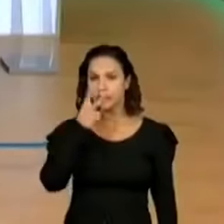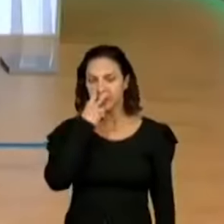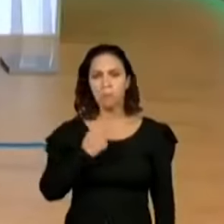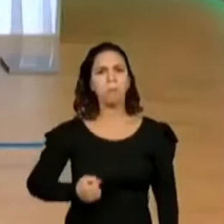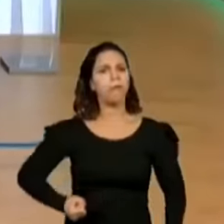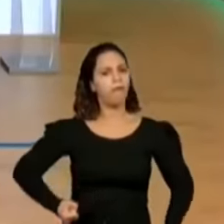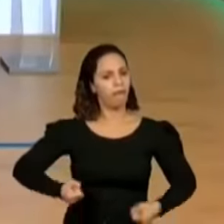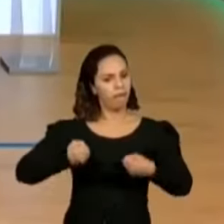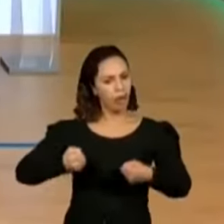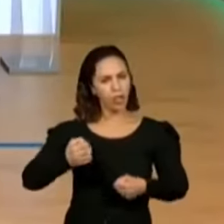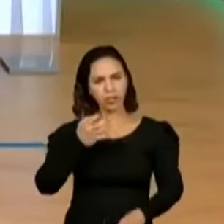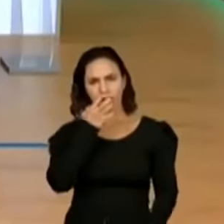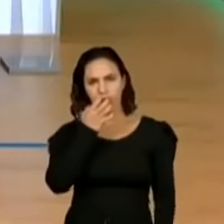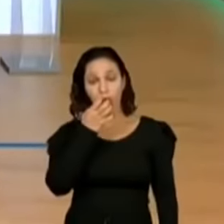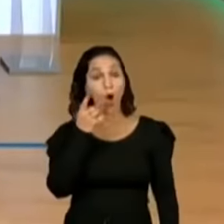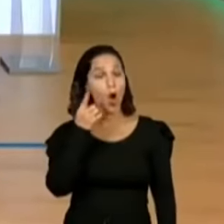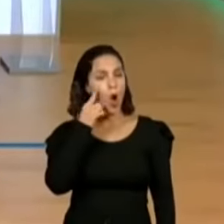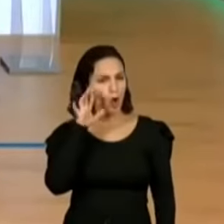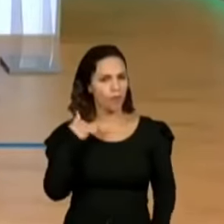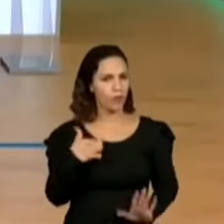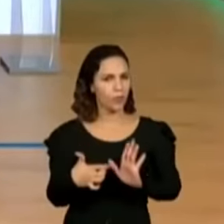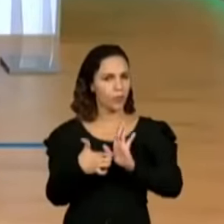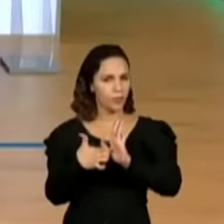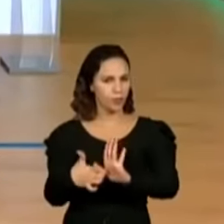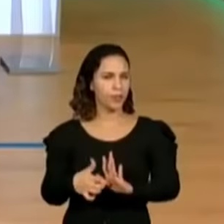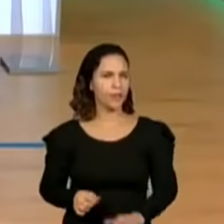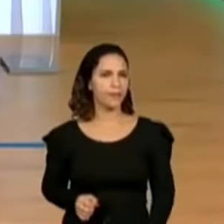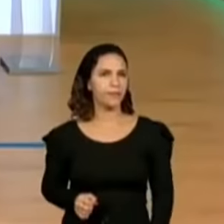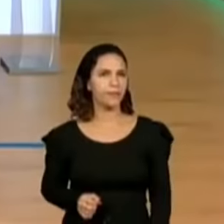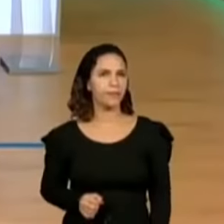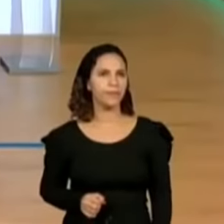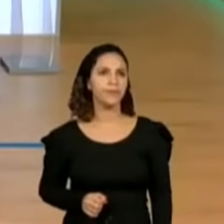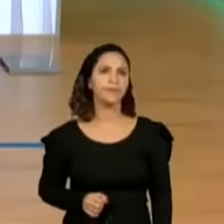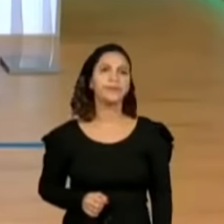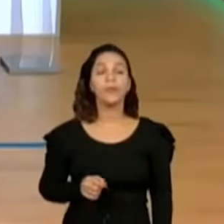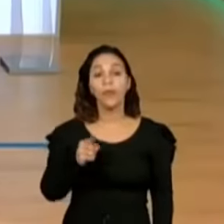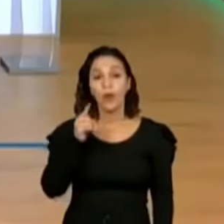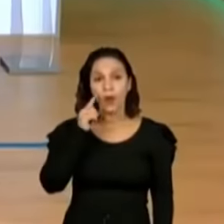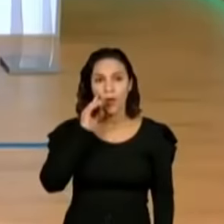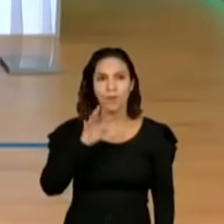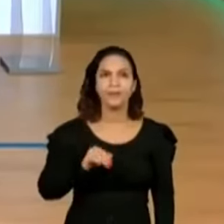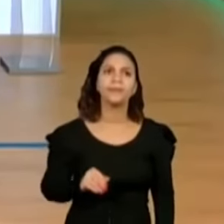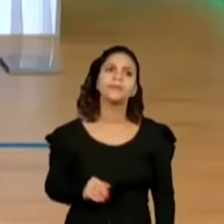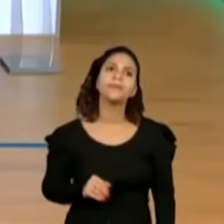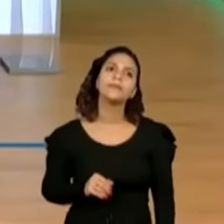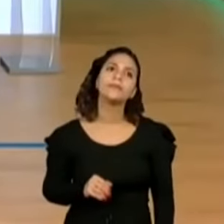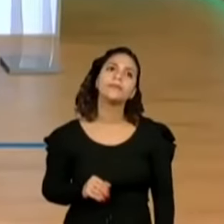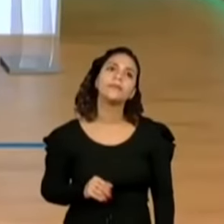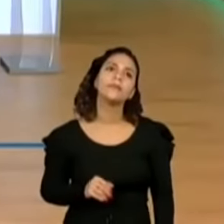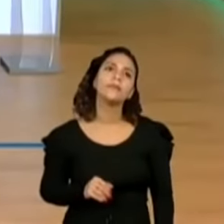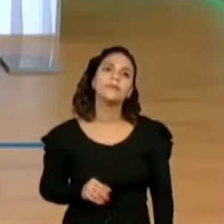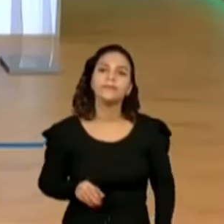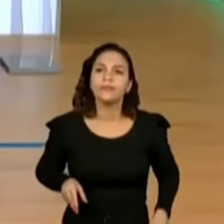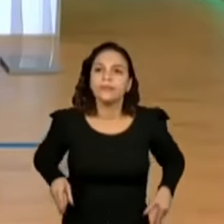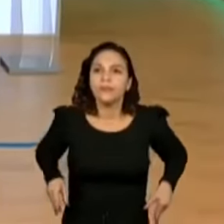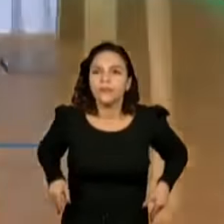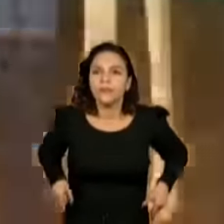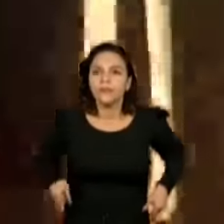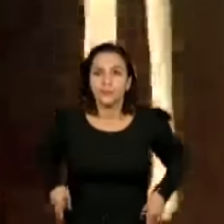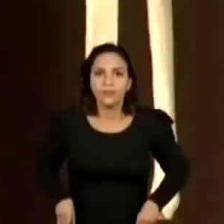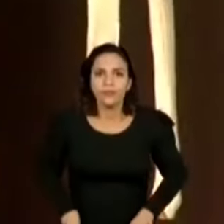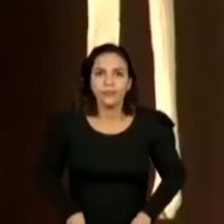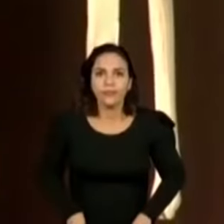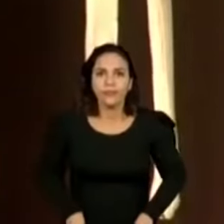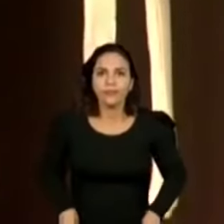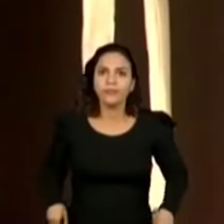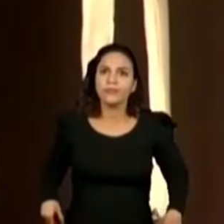progenou. Veja, vou apontar e você vai entender a minha afirmação. Ok, ó, vamos ver. Ílio. Ó,